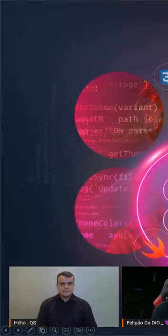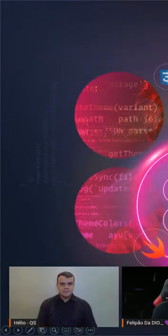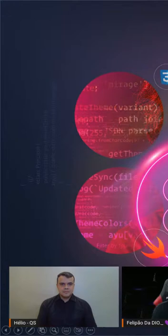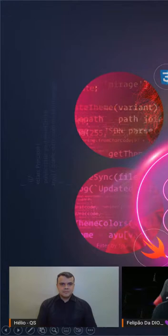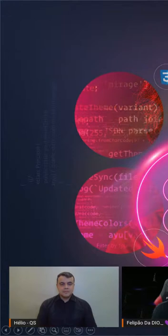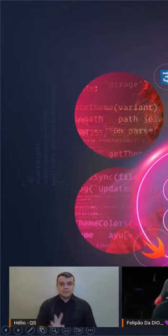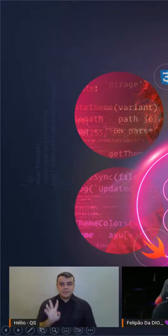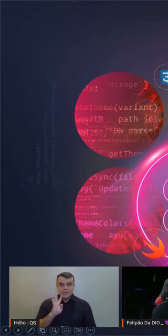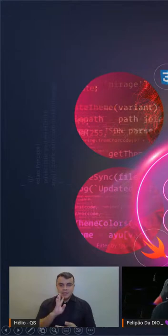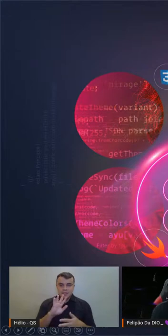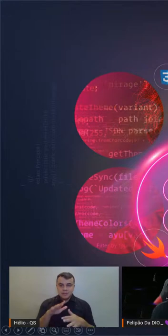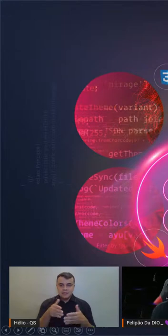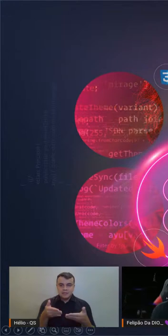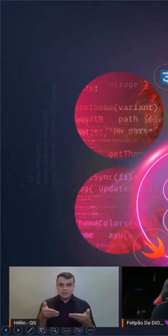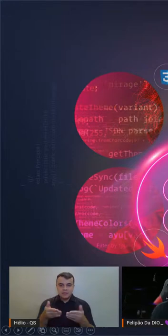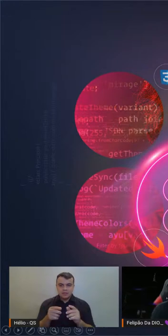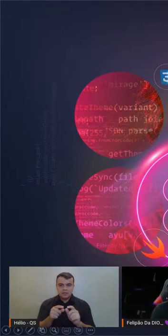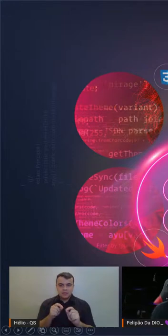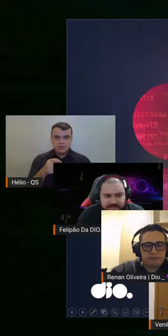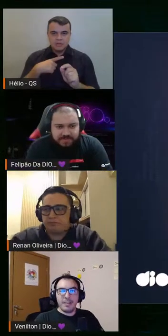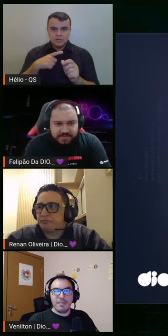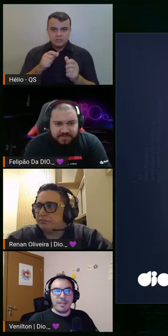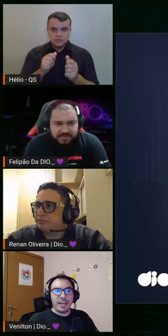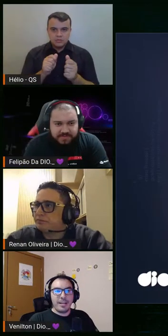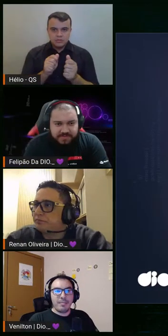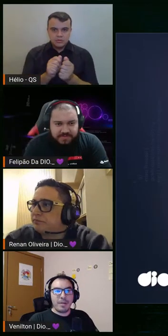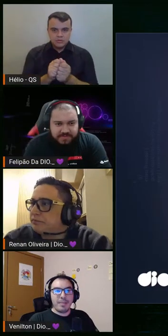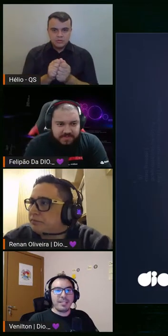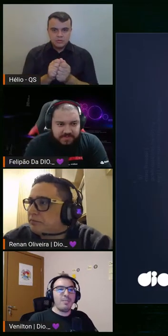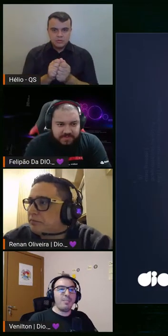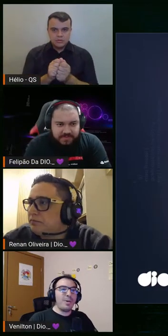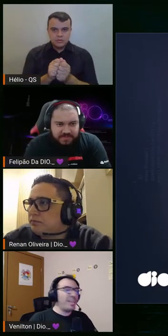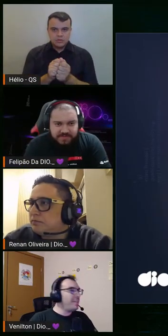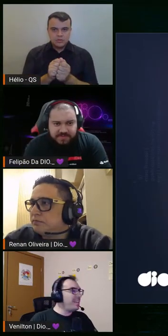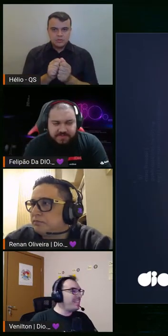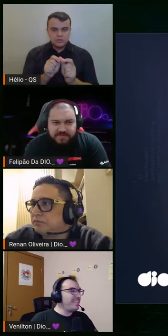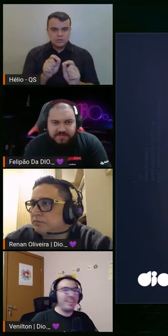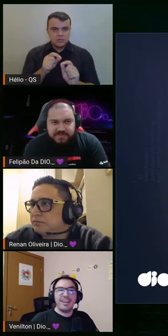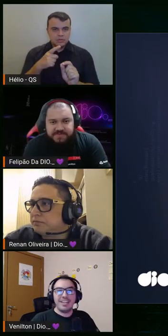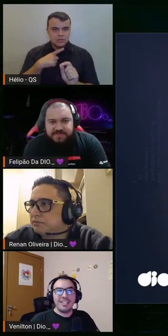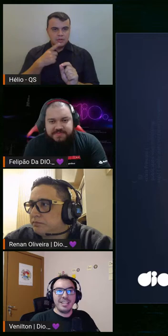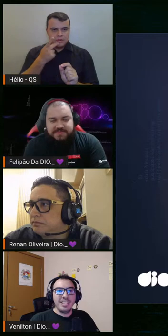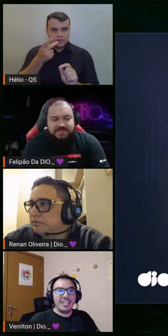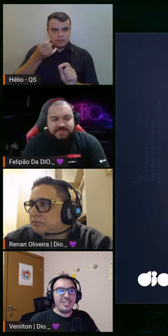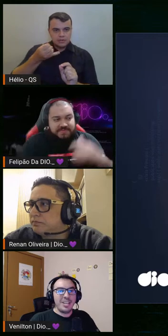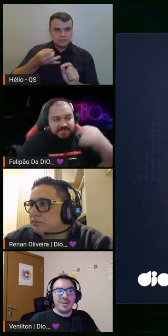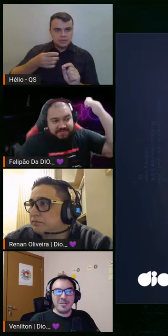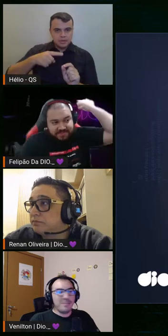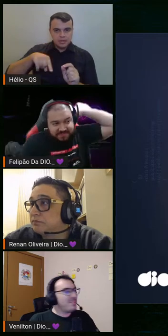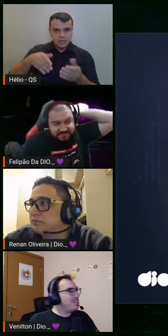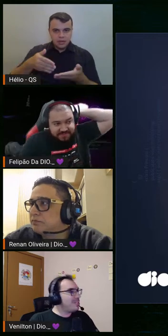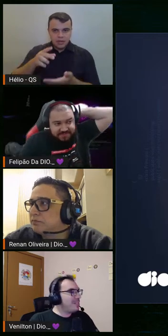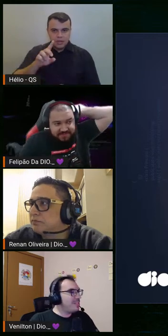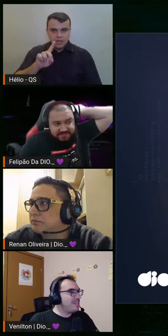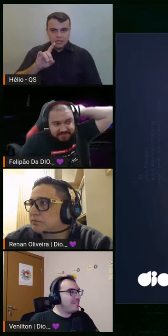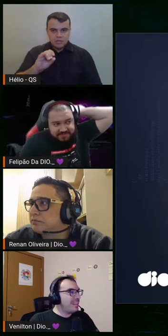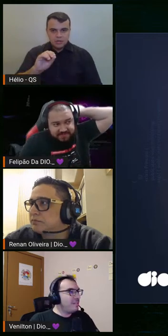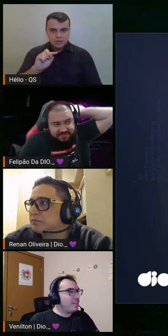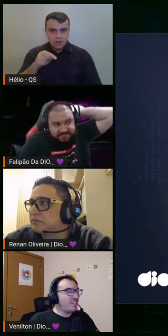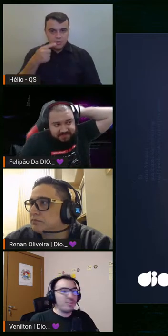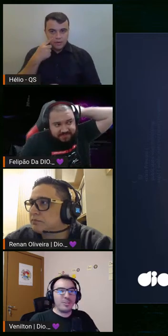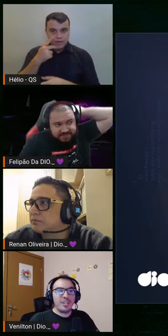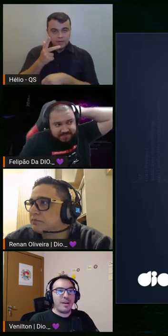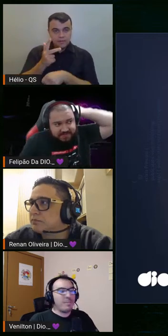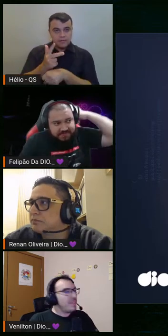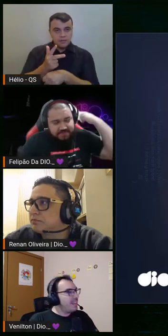É isso aí galera sucesso então aqui era para passar um pouquinho aí né da dia eu do nosso vídeo